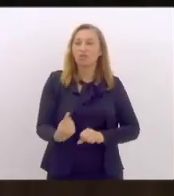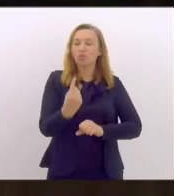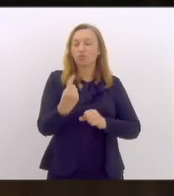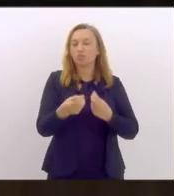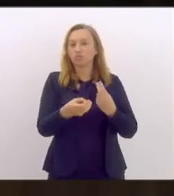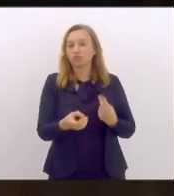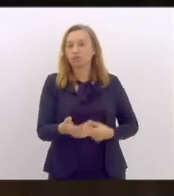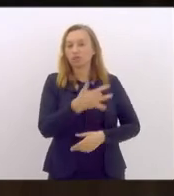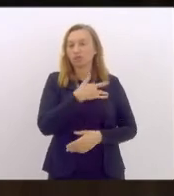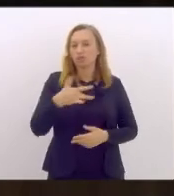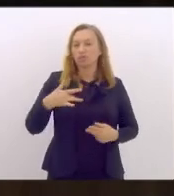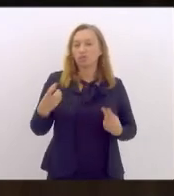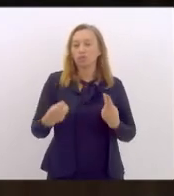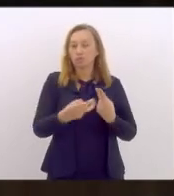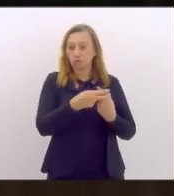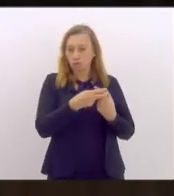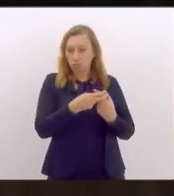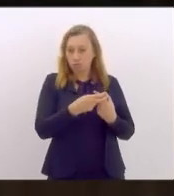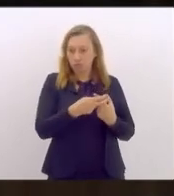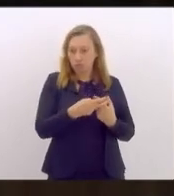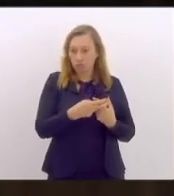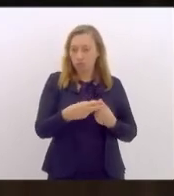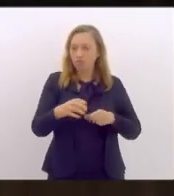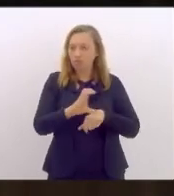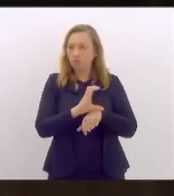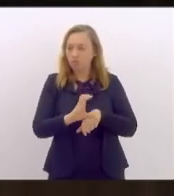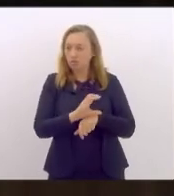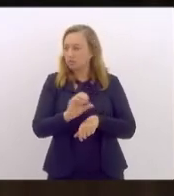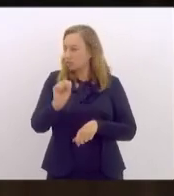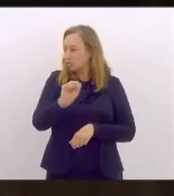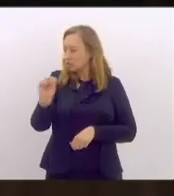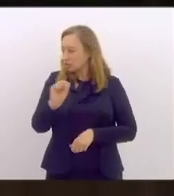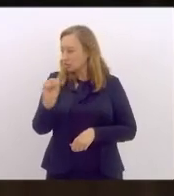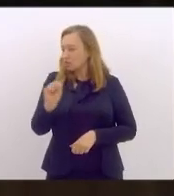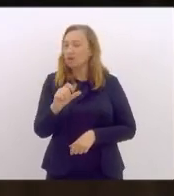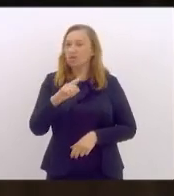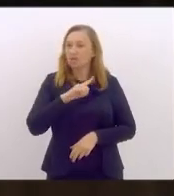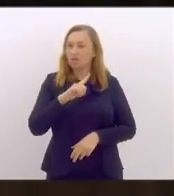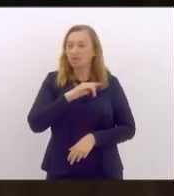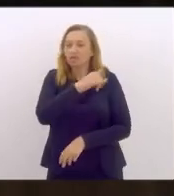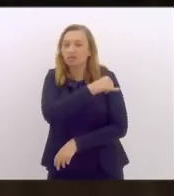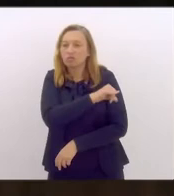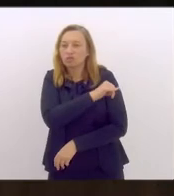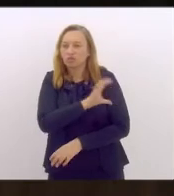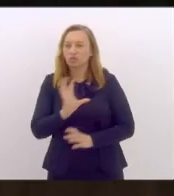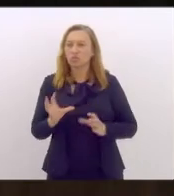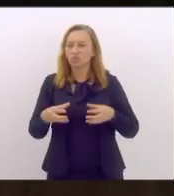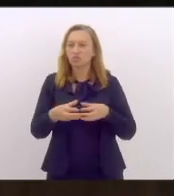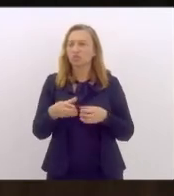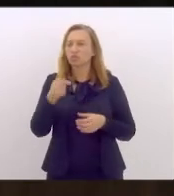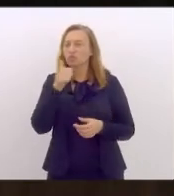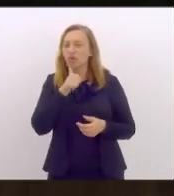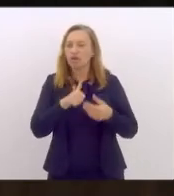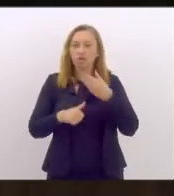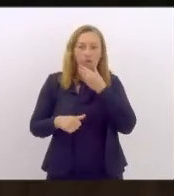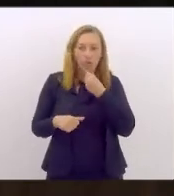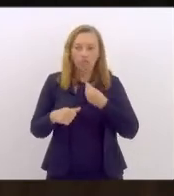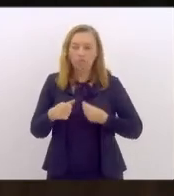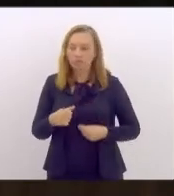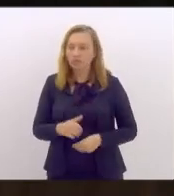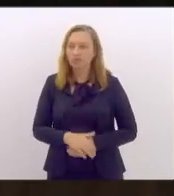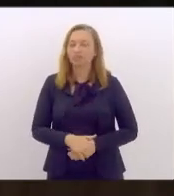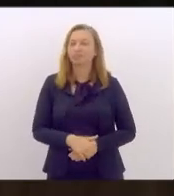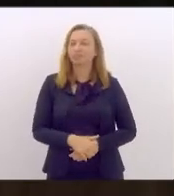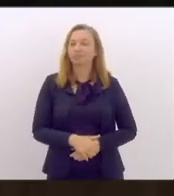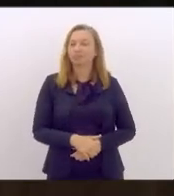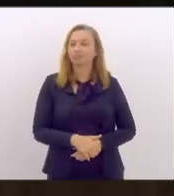que é filho direto da Constituição de 88 teve no Rio de Janeiro um grupo de homens e mulheres absolutamente